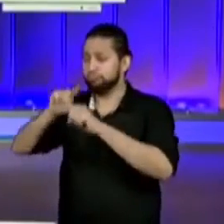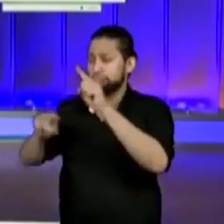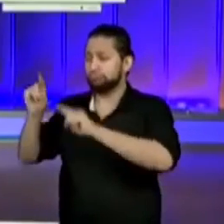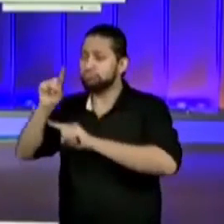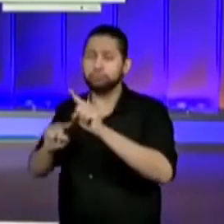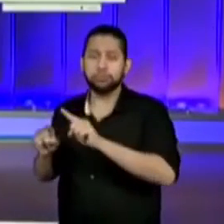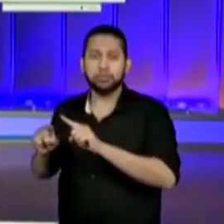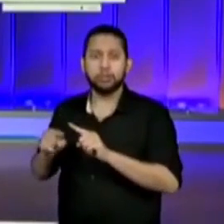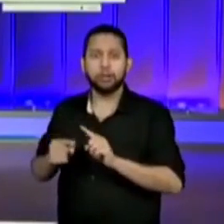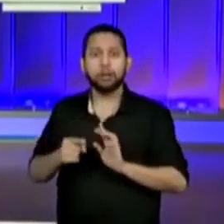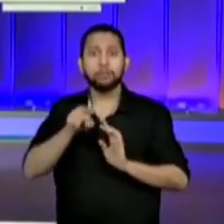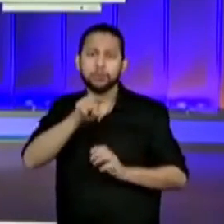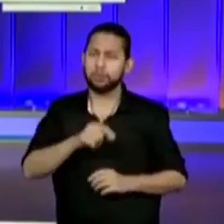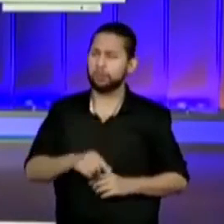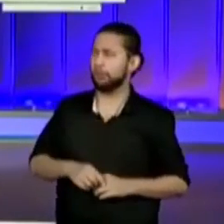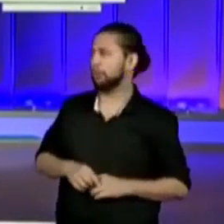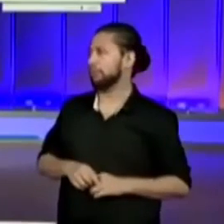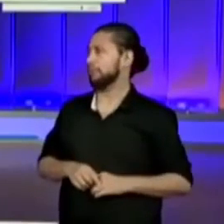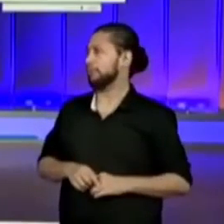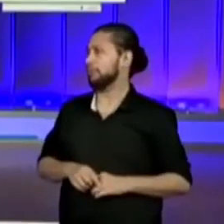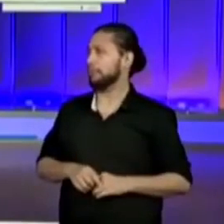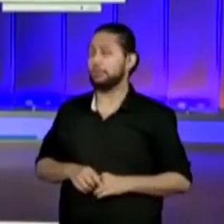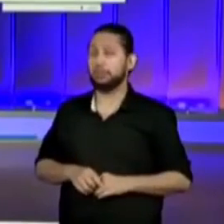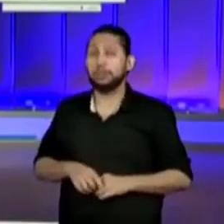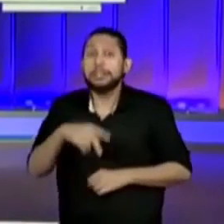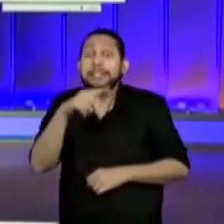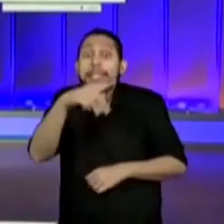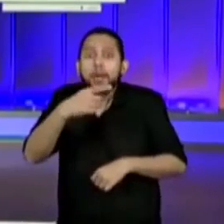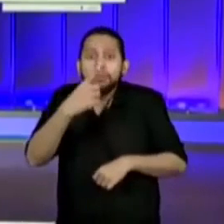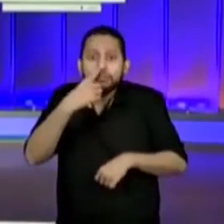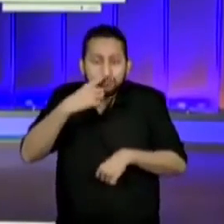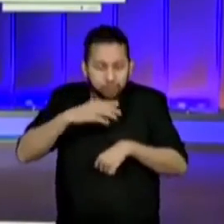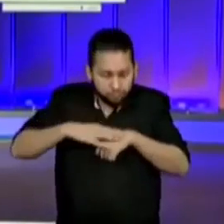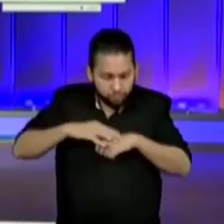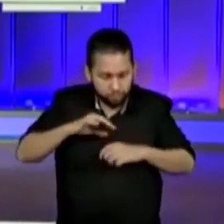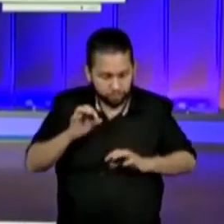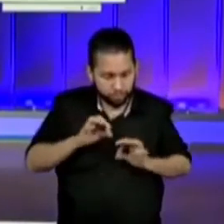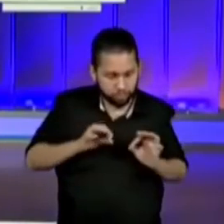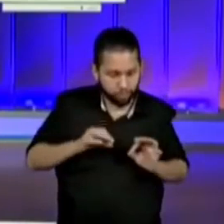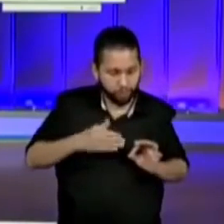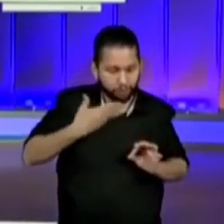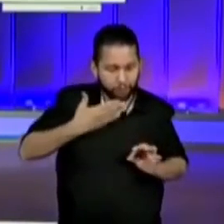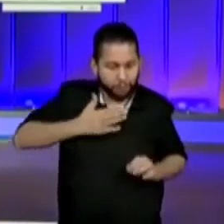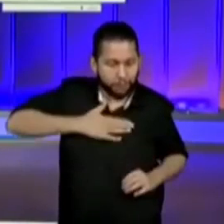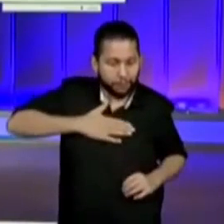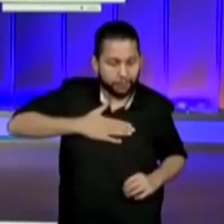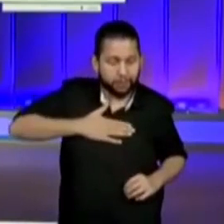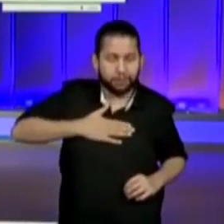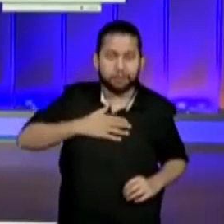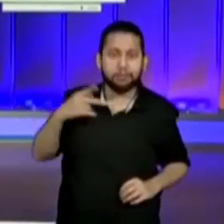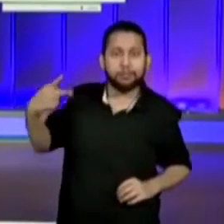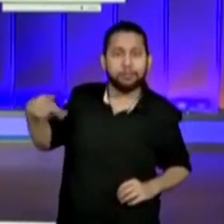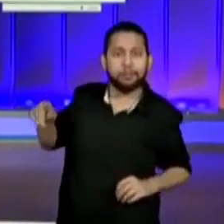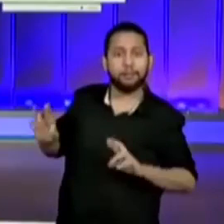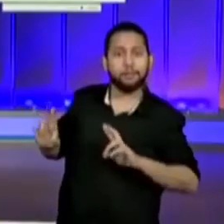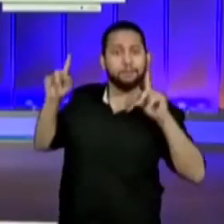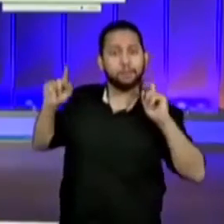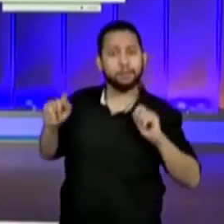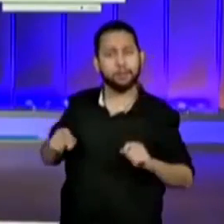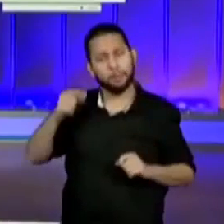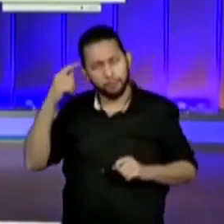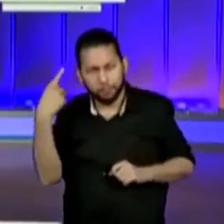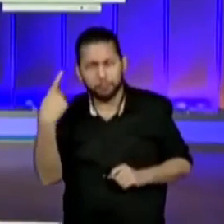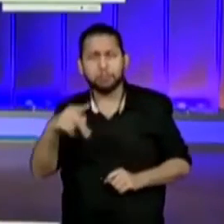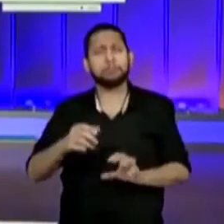outro não é cada um de nós tem um caminho para esse entendimento Vamos então aí utilizando estratégias e